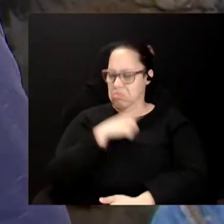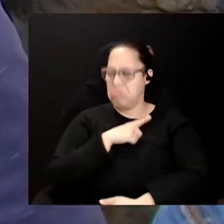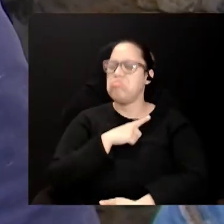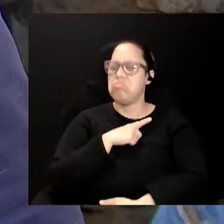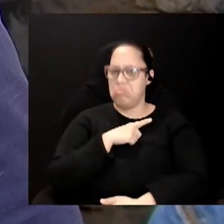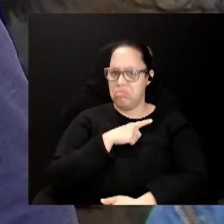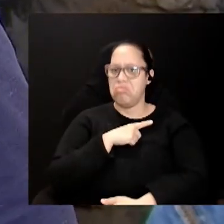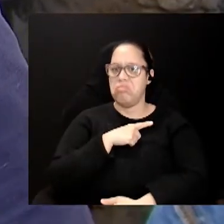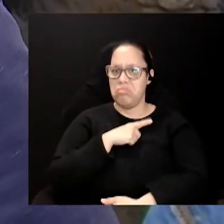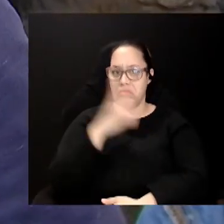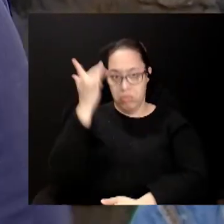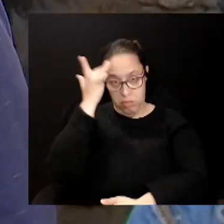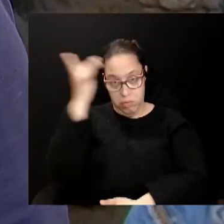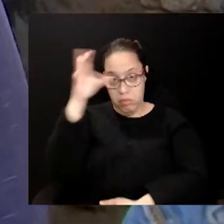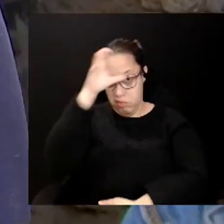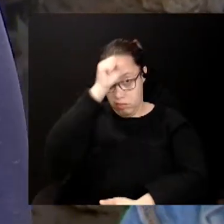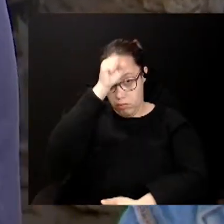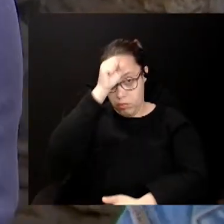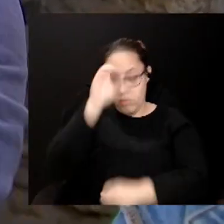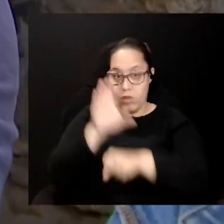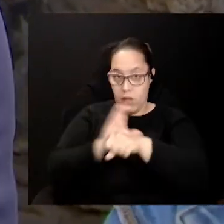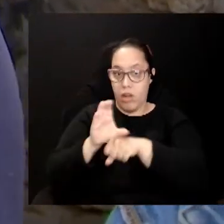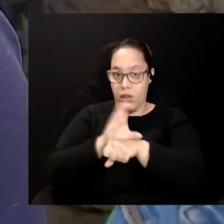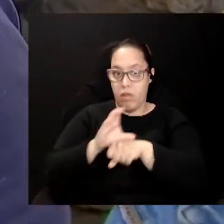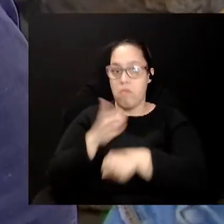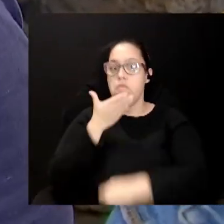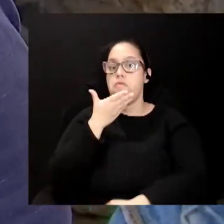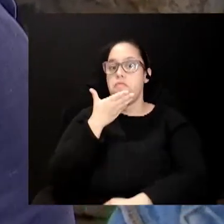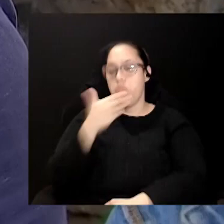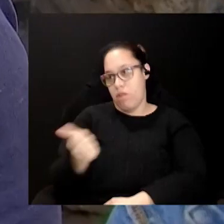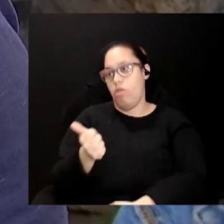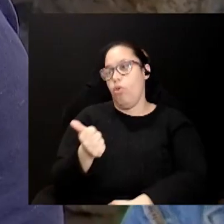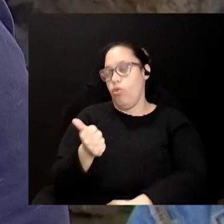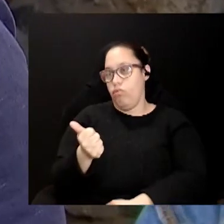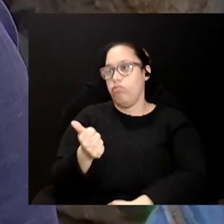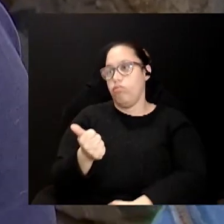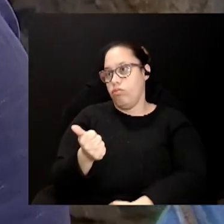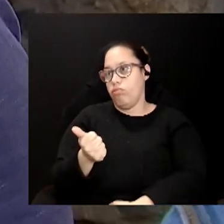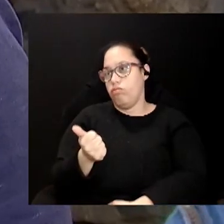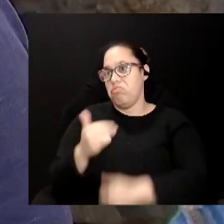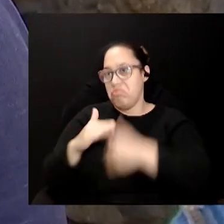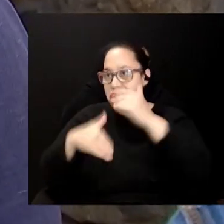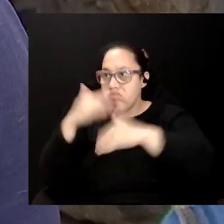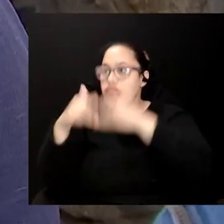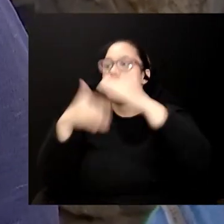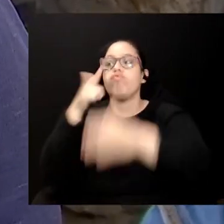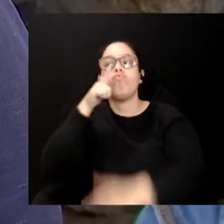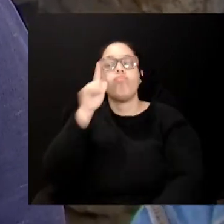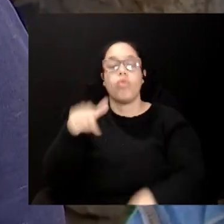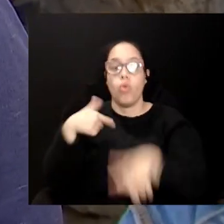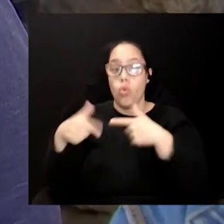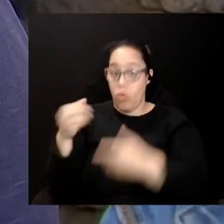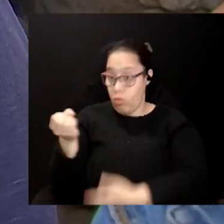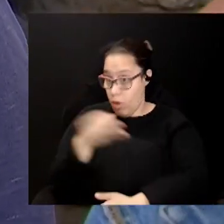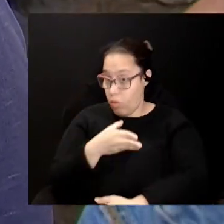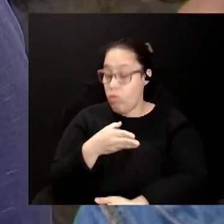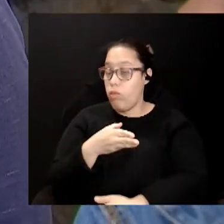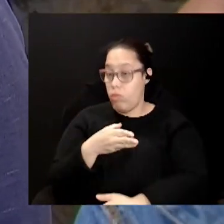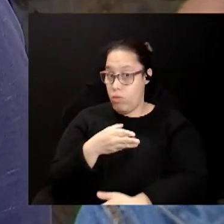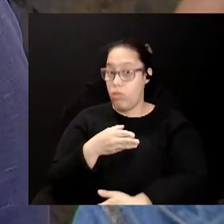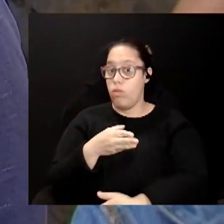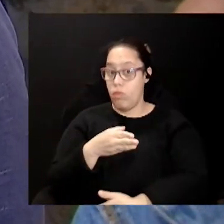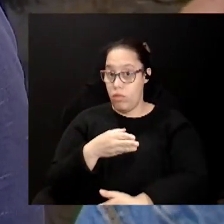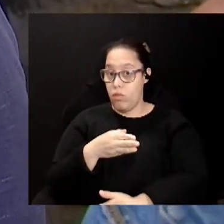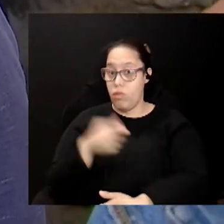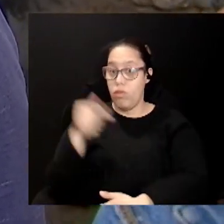de aprender. Eu quero fazer um curso desse para ter mesmo, né, um avanço a mais, para ver se eu consigo um emprego novo. E aqui eu vim procurar, porque eu